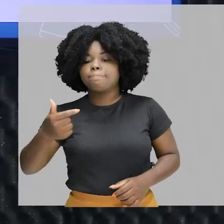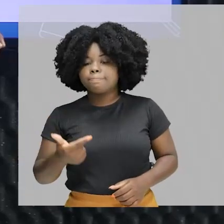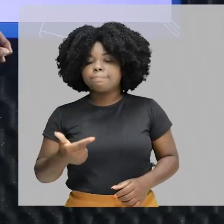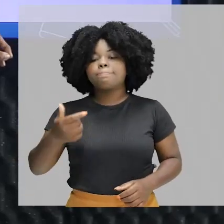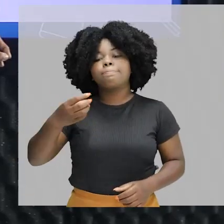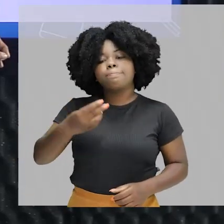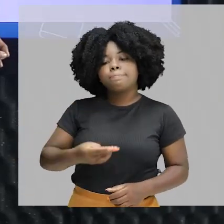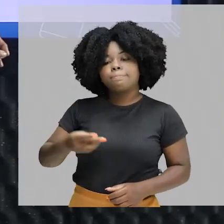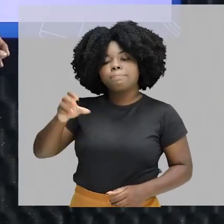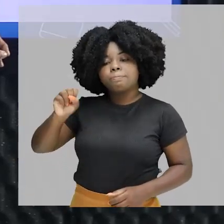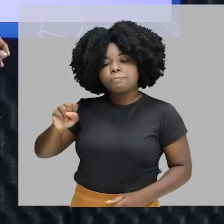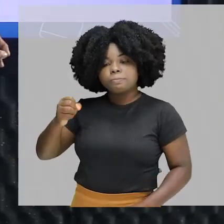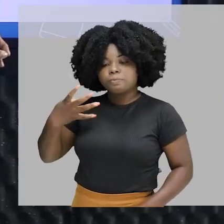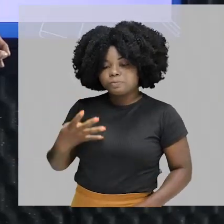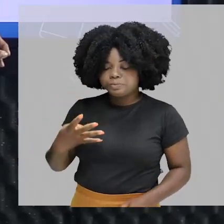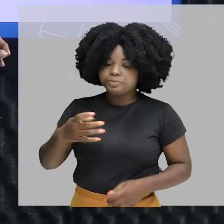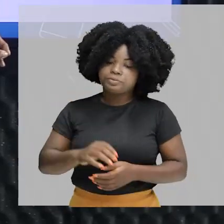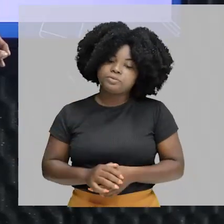192,